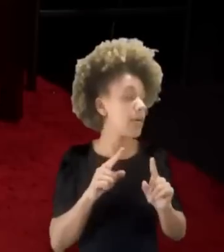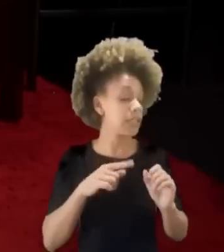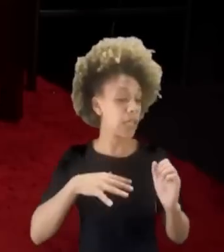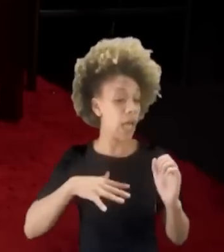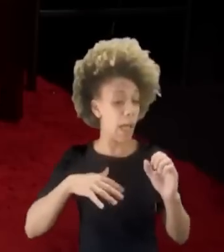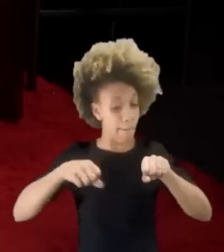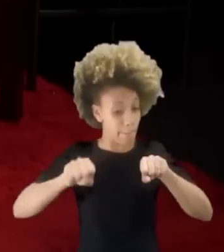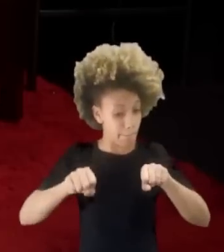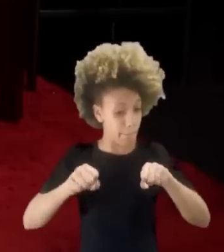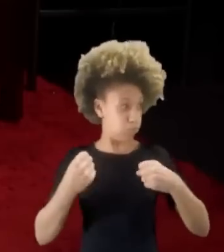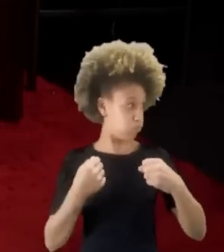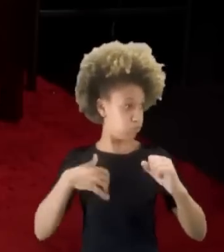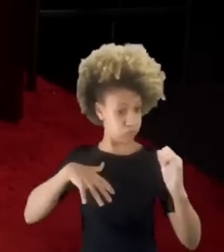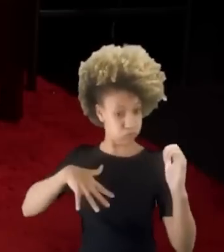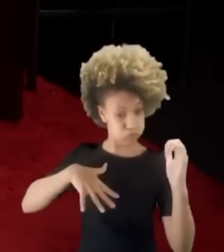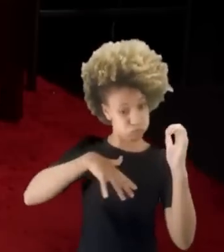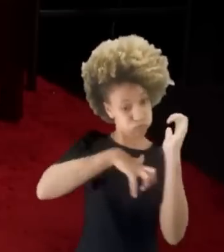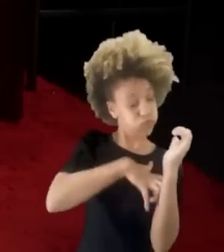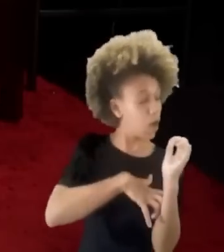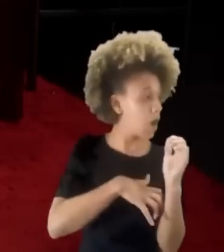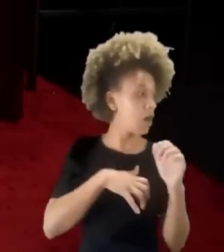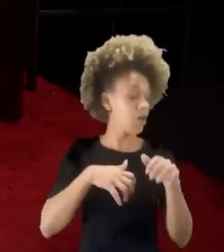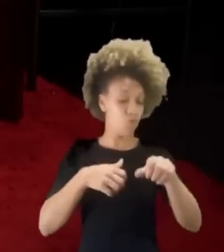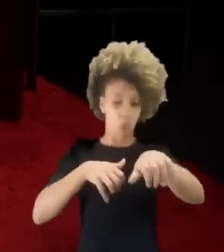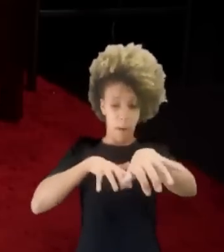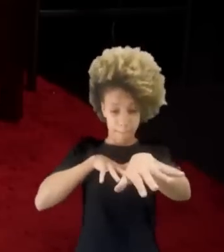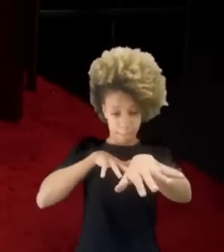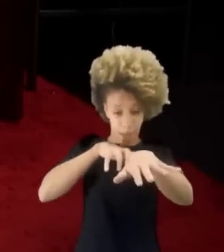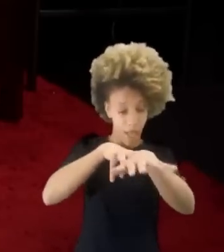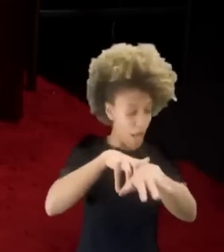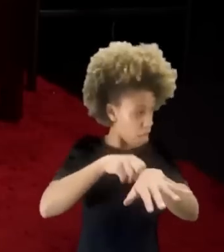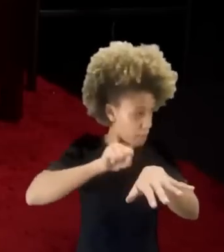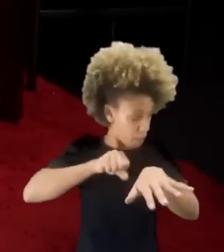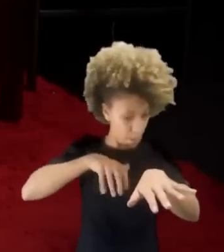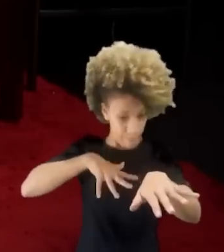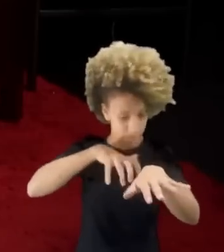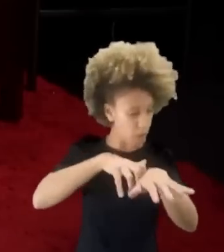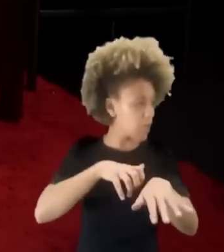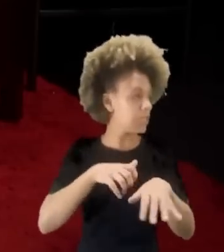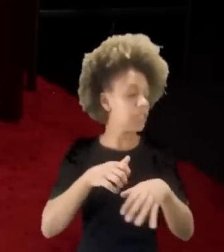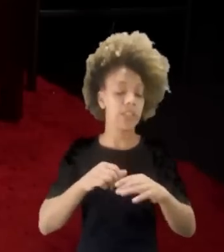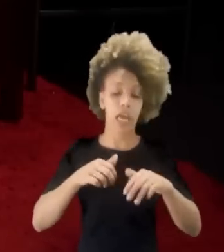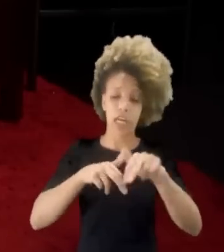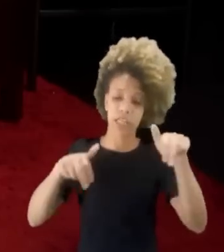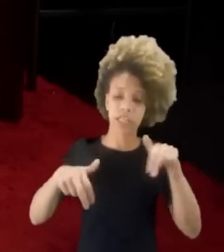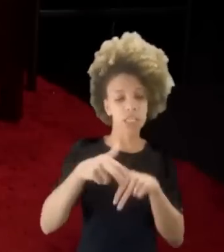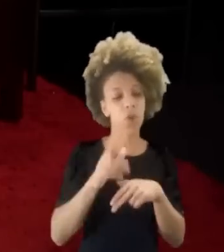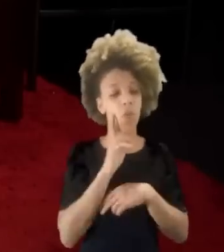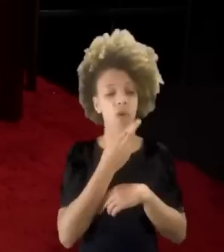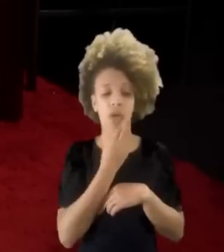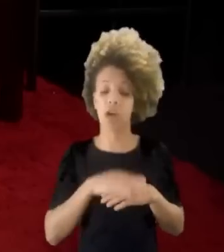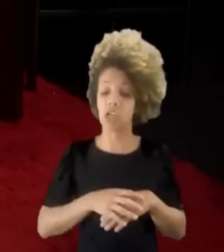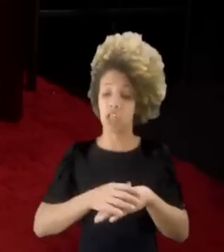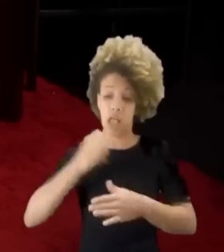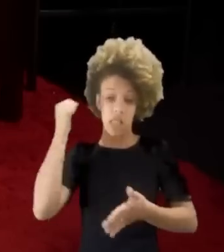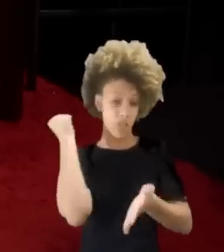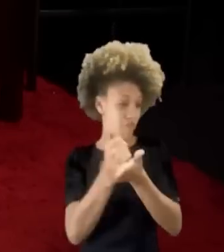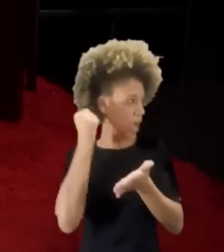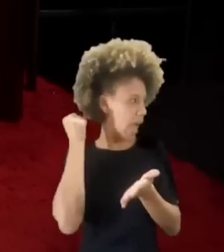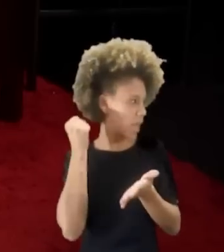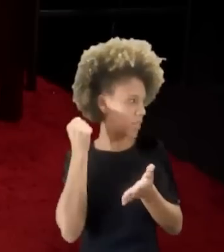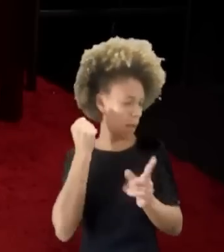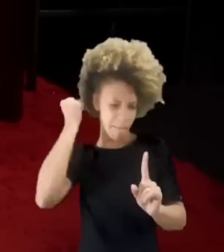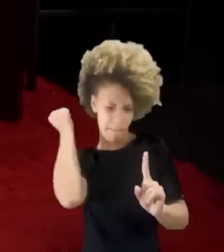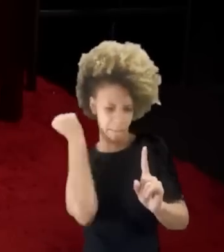bateu nele de carro ele tava fazendo entrega de um restaurante E aí ele desceu para peitar o cara do carro o cara do carro deu uma facada nele